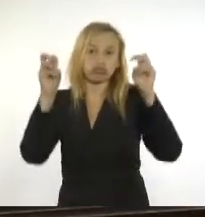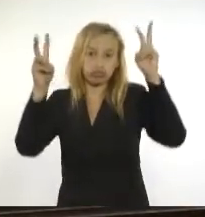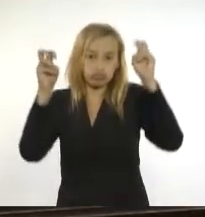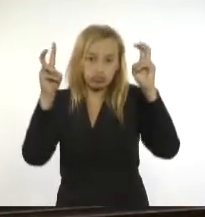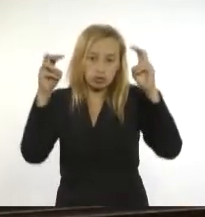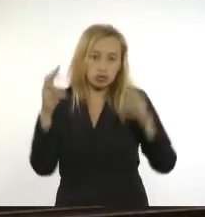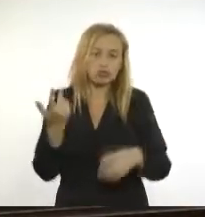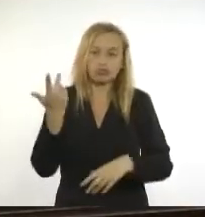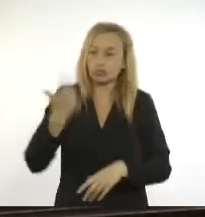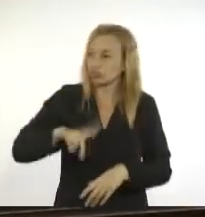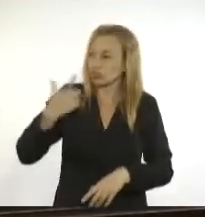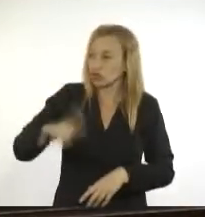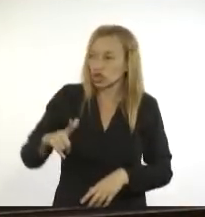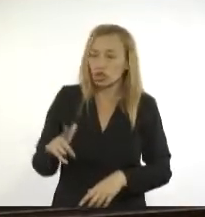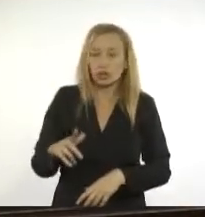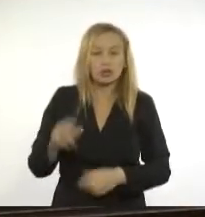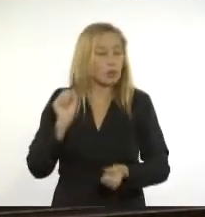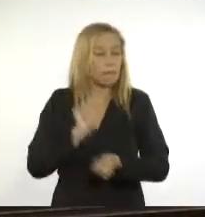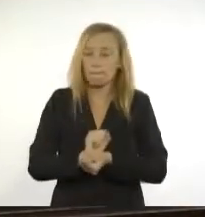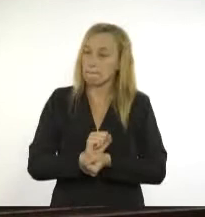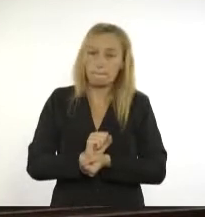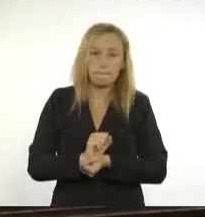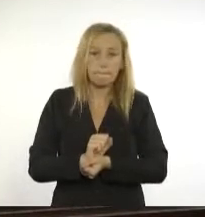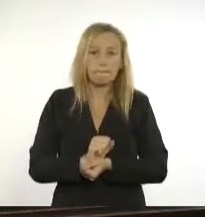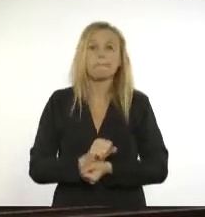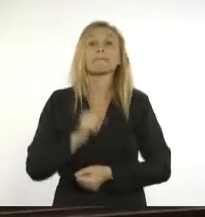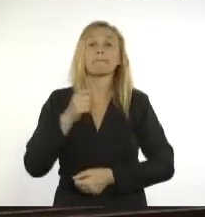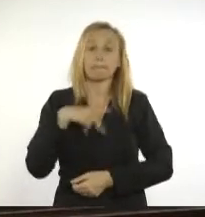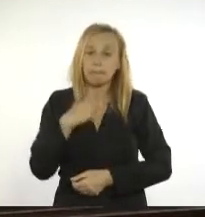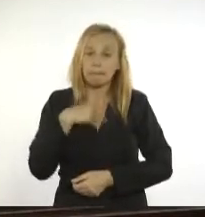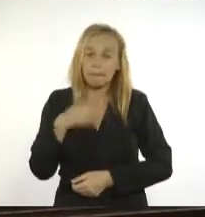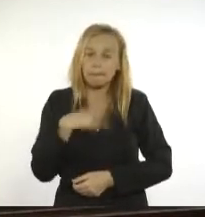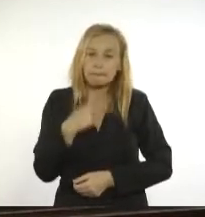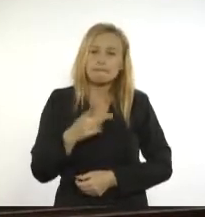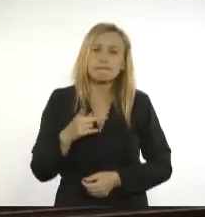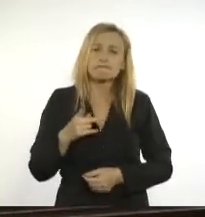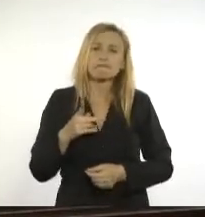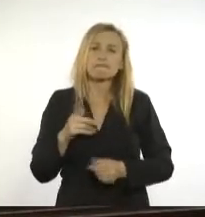repeti-la, é: precisamos de mencionar